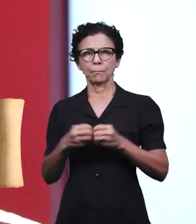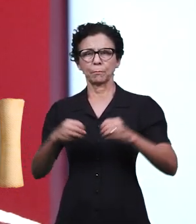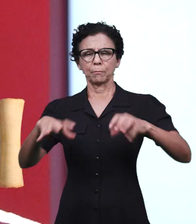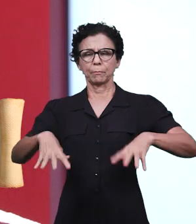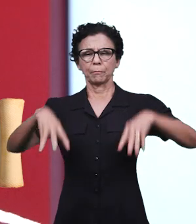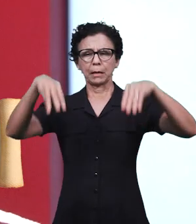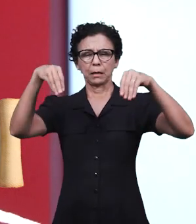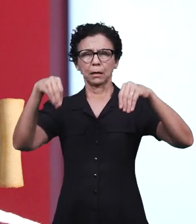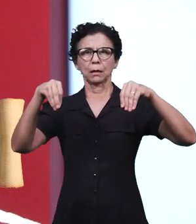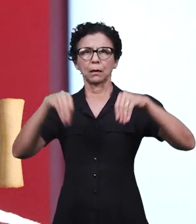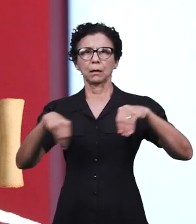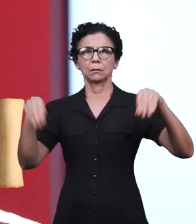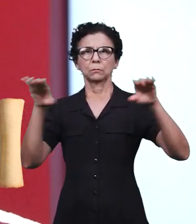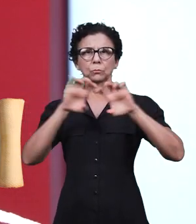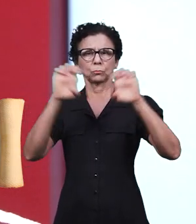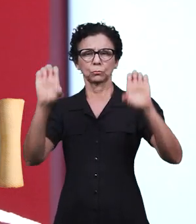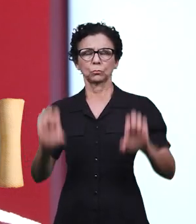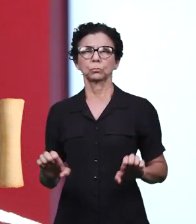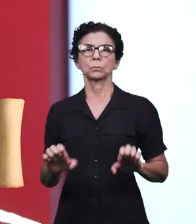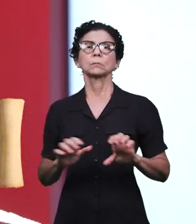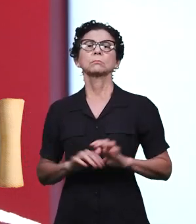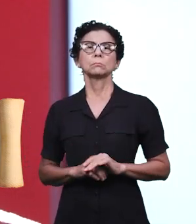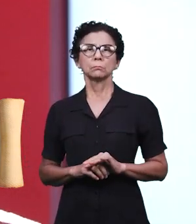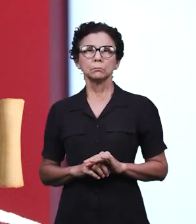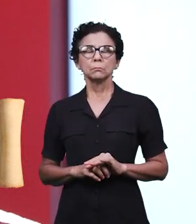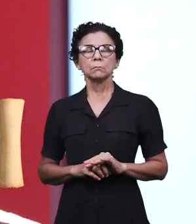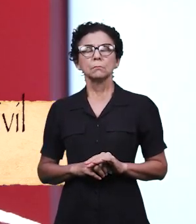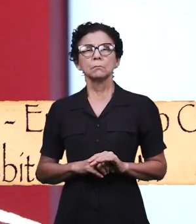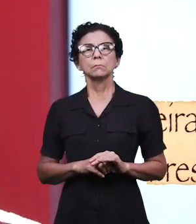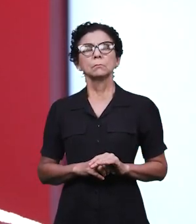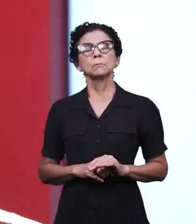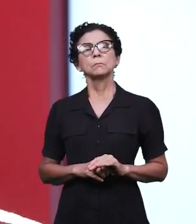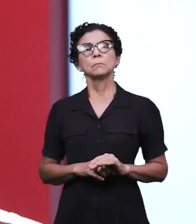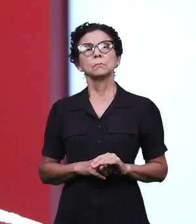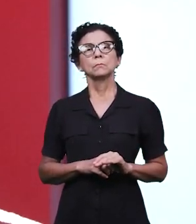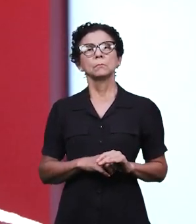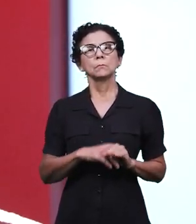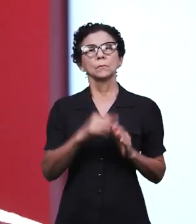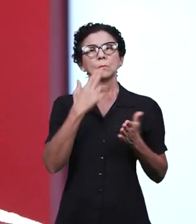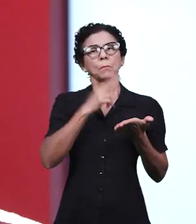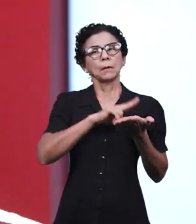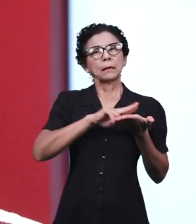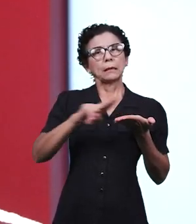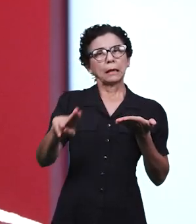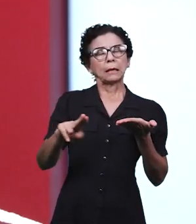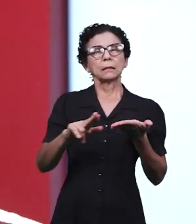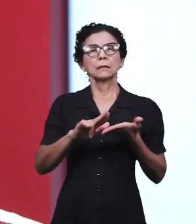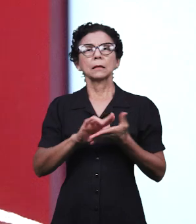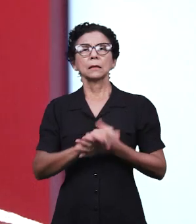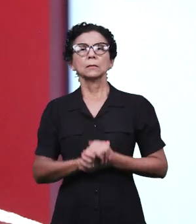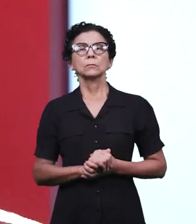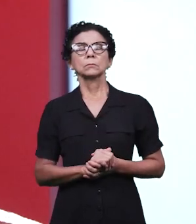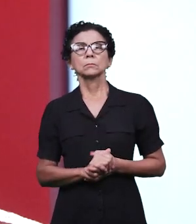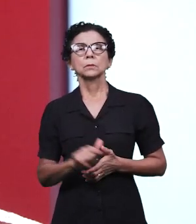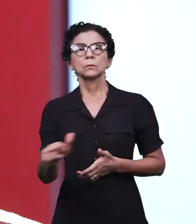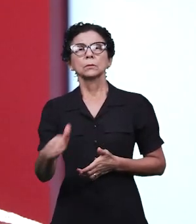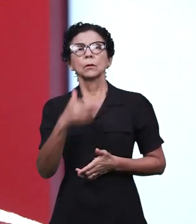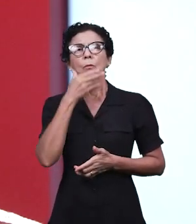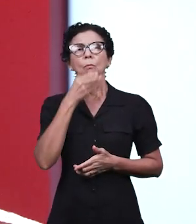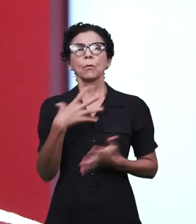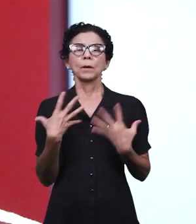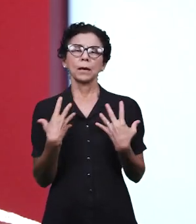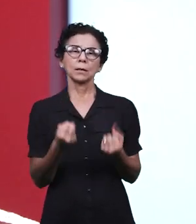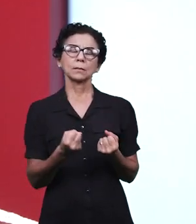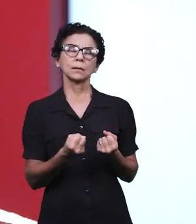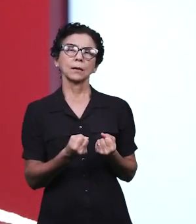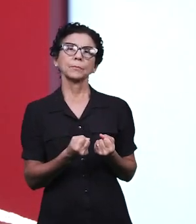carta e Félix recebe, chama os sacerdotes